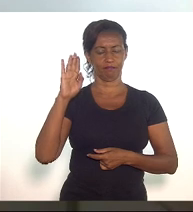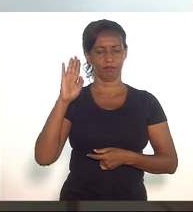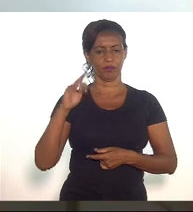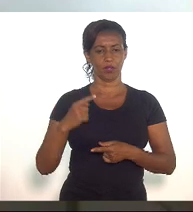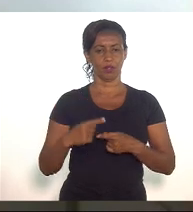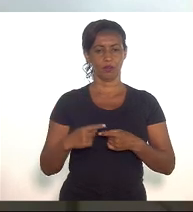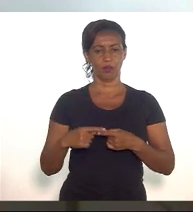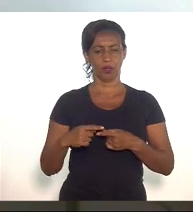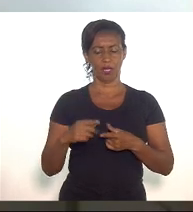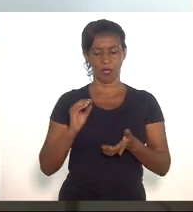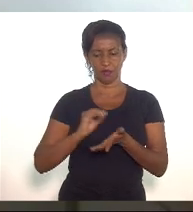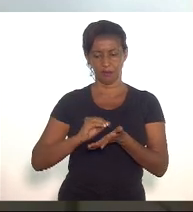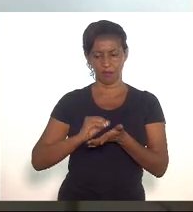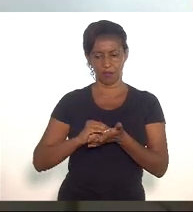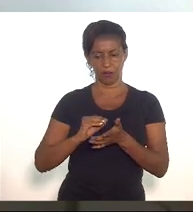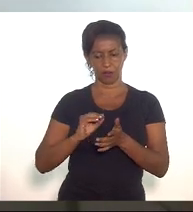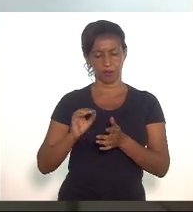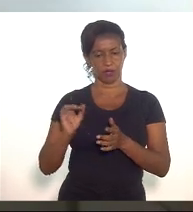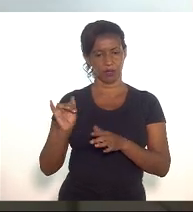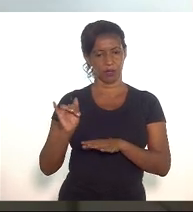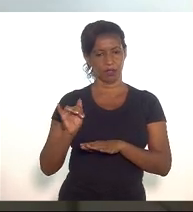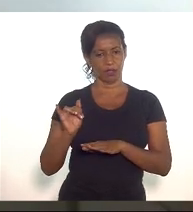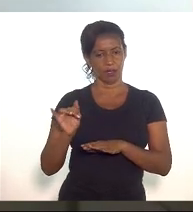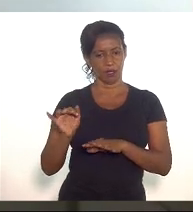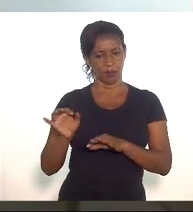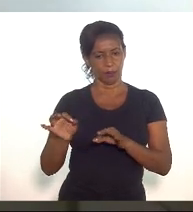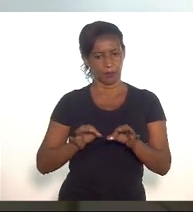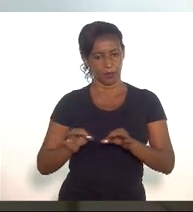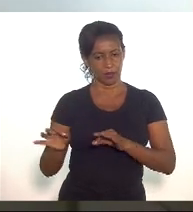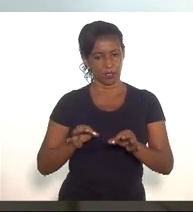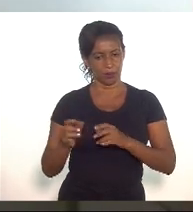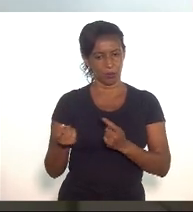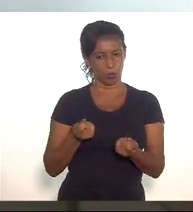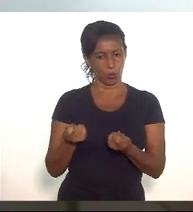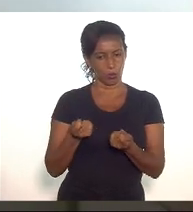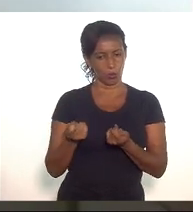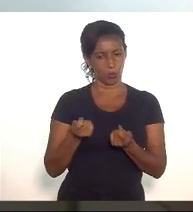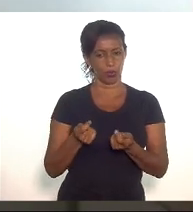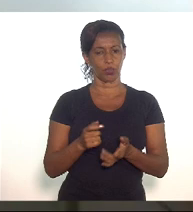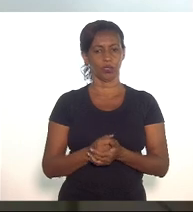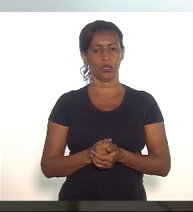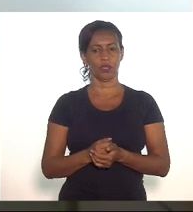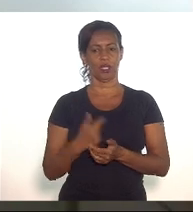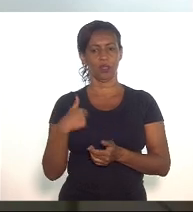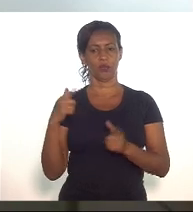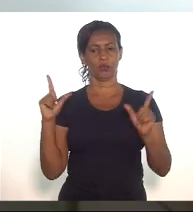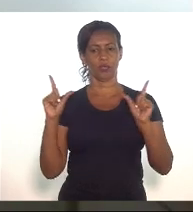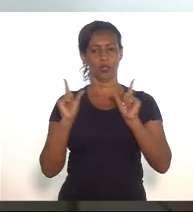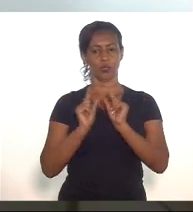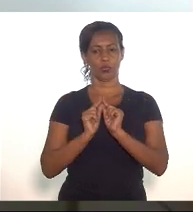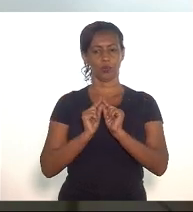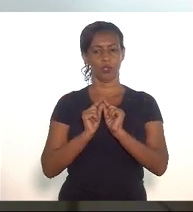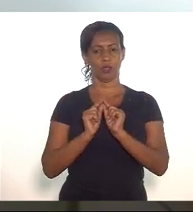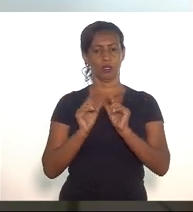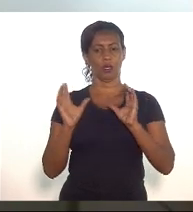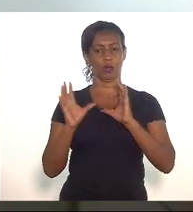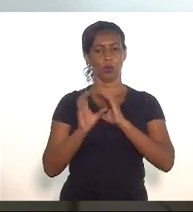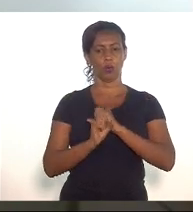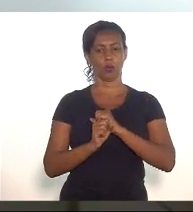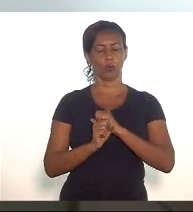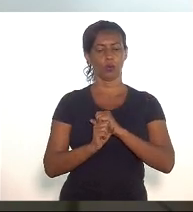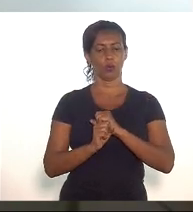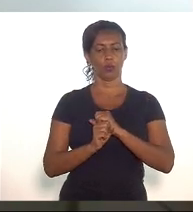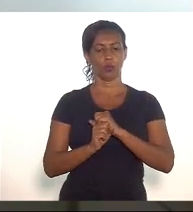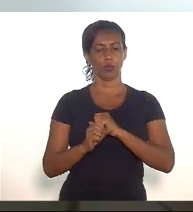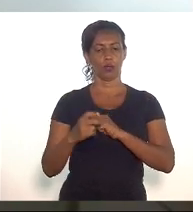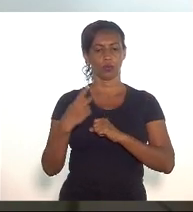sem planejamento e controle, né, eu queria só resumir e concluir com